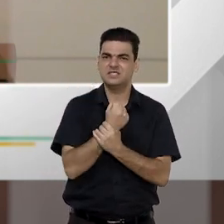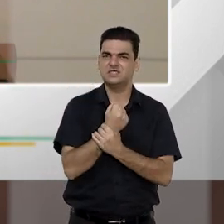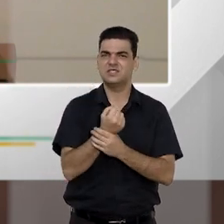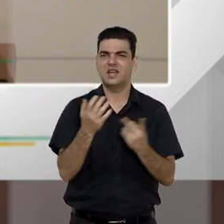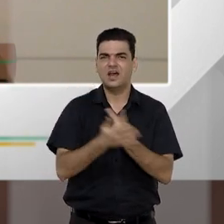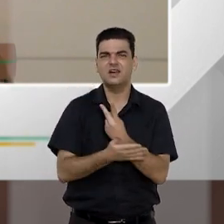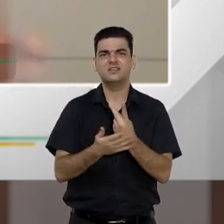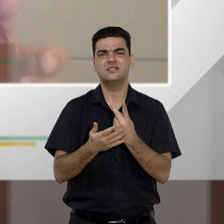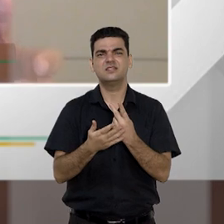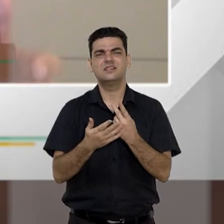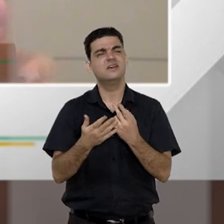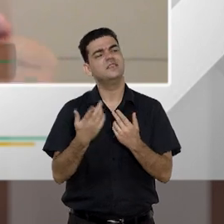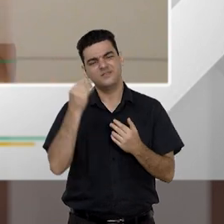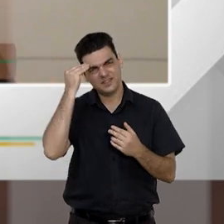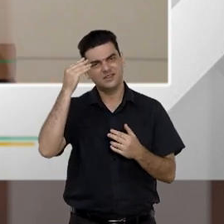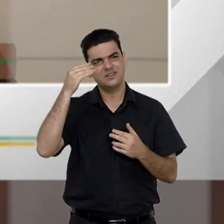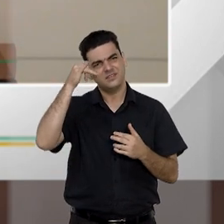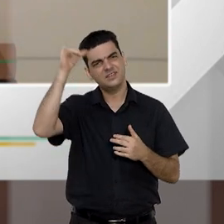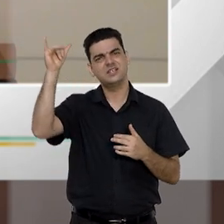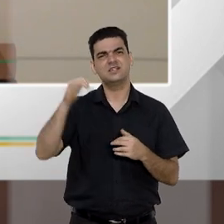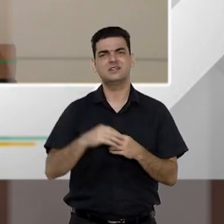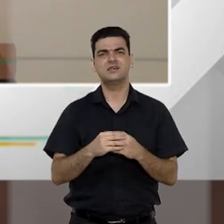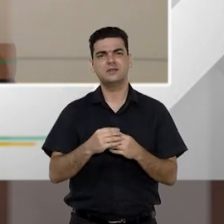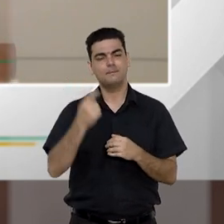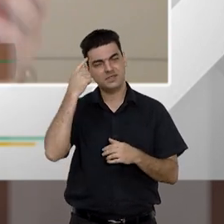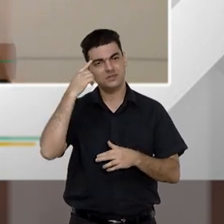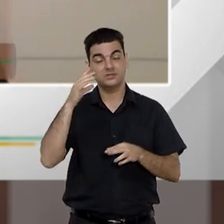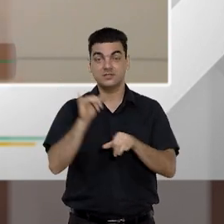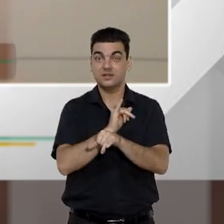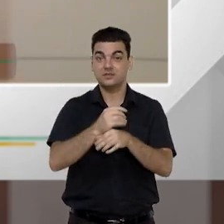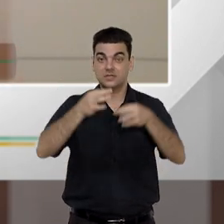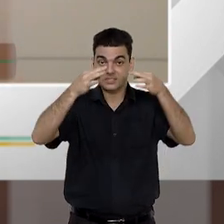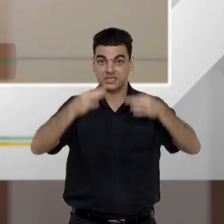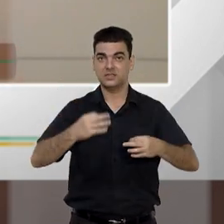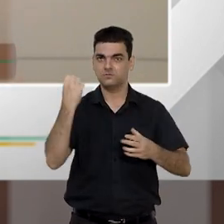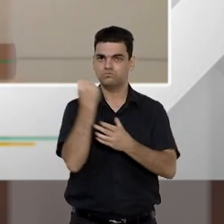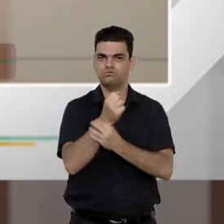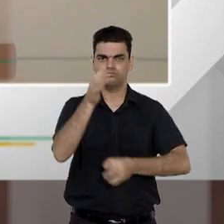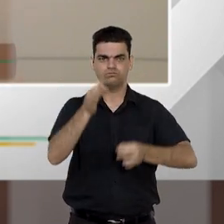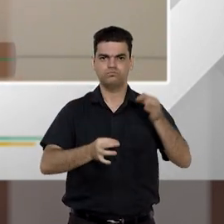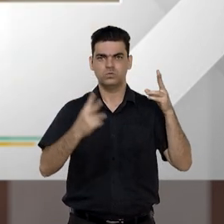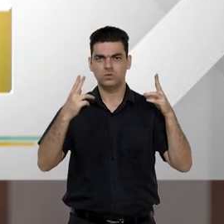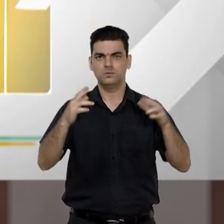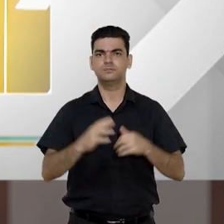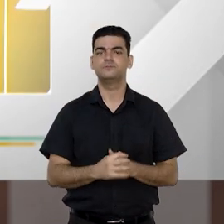mediante padrões decisórios vinculantes que possam ser criados pelos órgãos competentes.